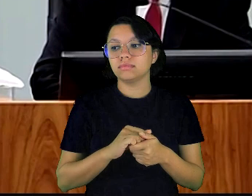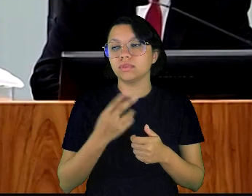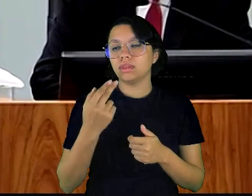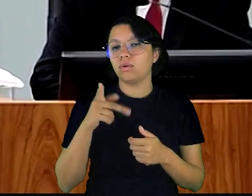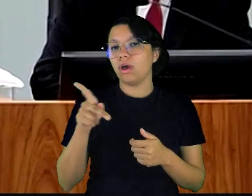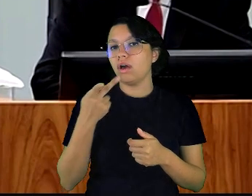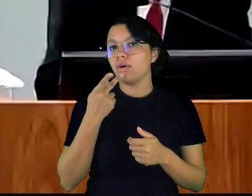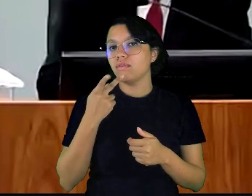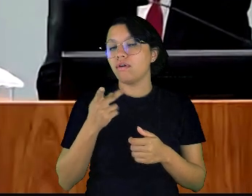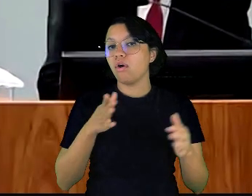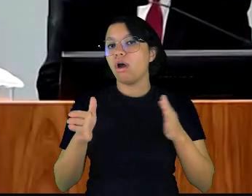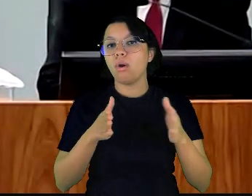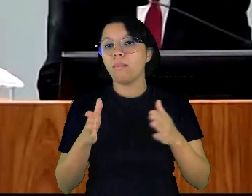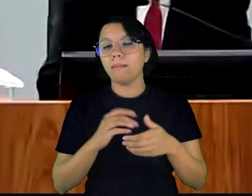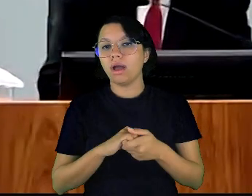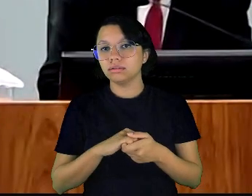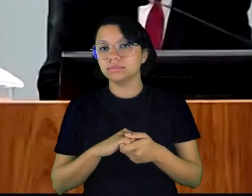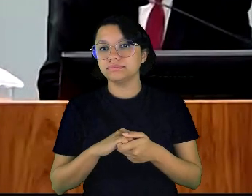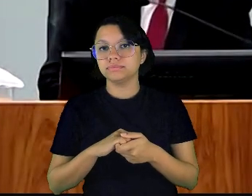é um momento